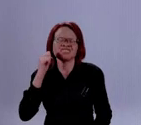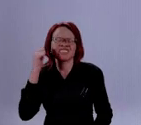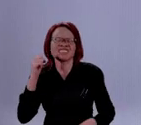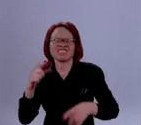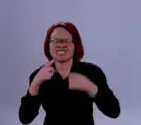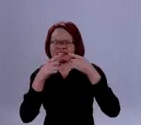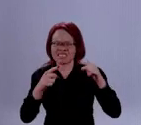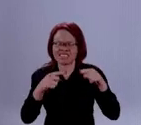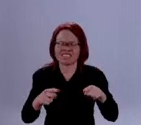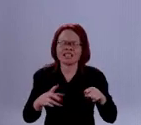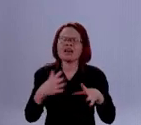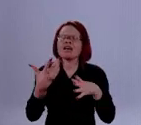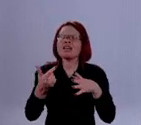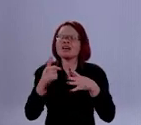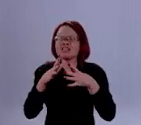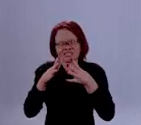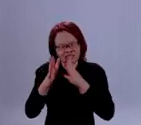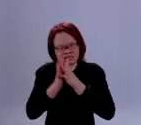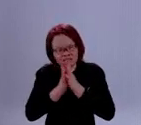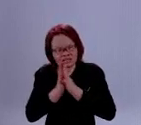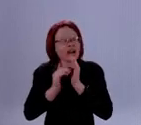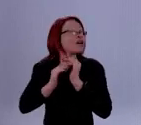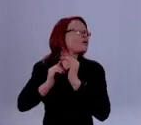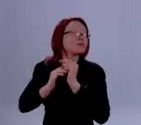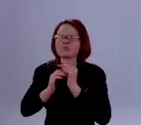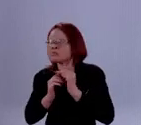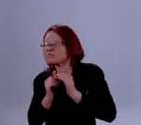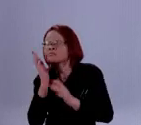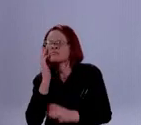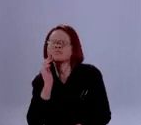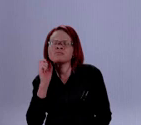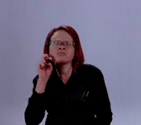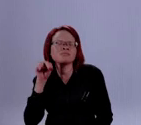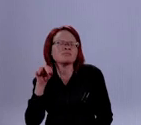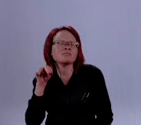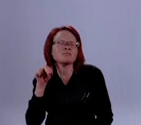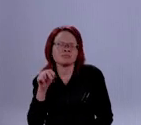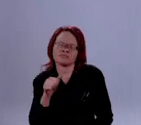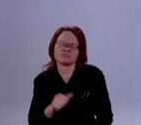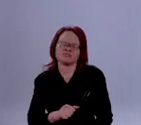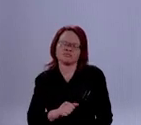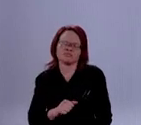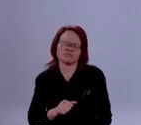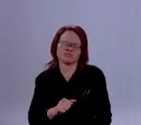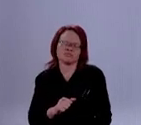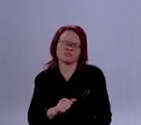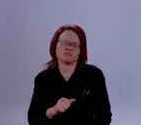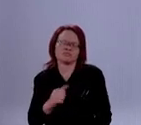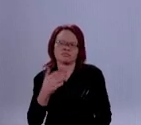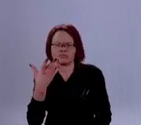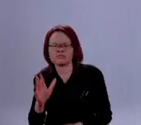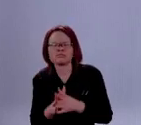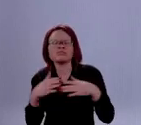Alegremente satisfazem a curiosidade dos netos Onde é que estão os advérbios aqui